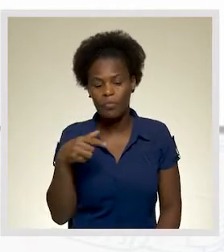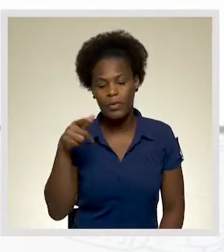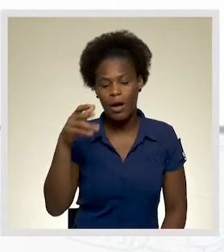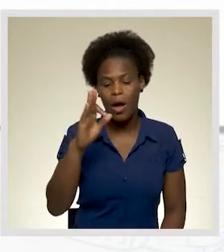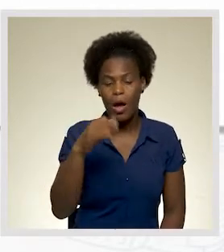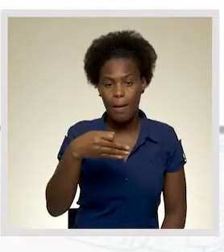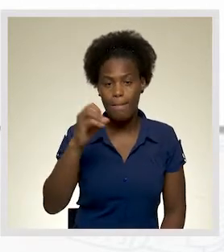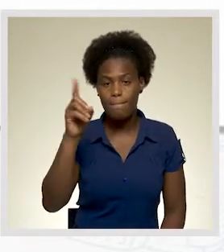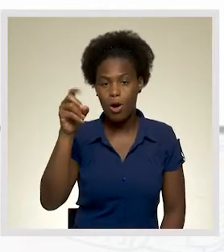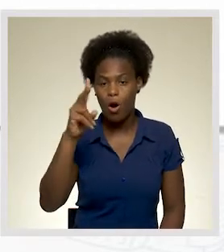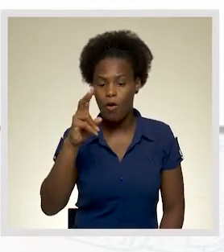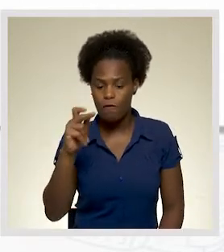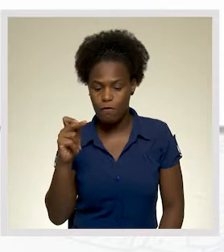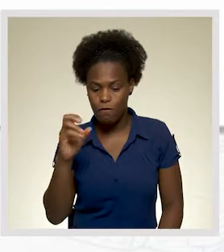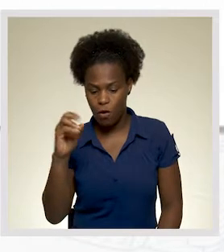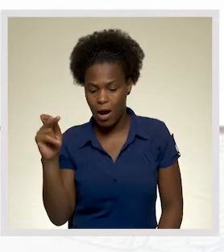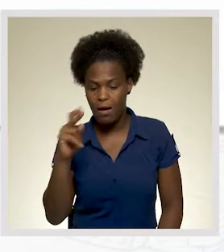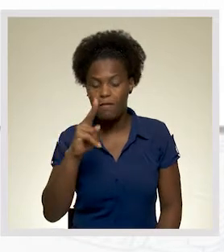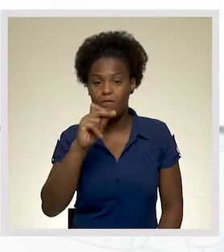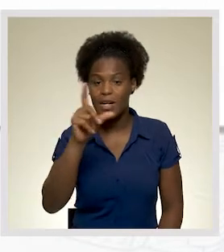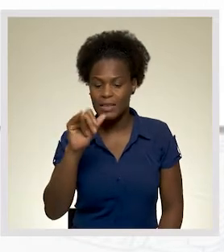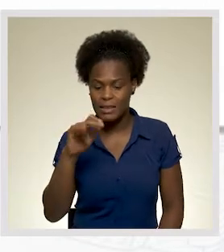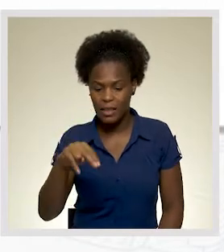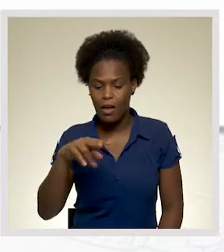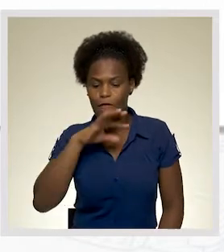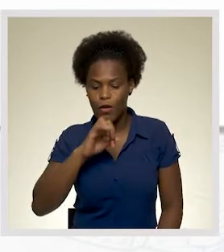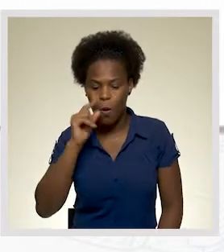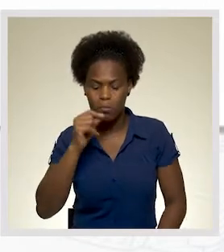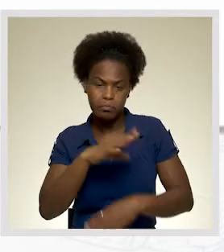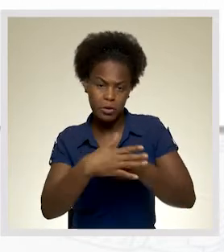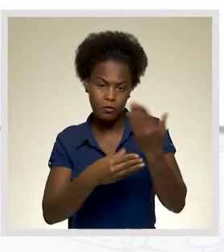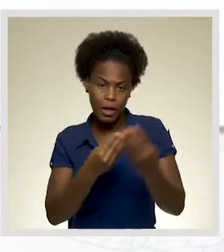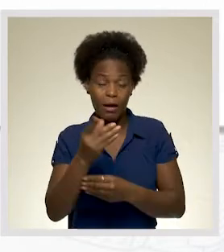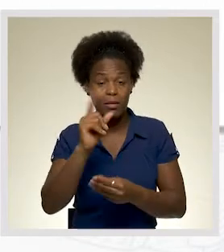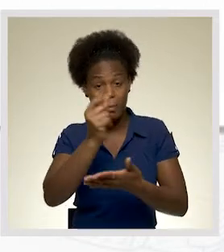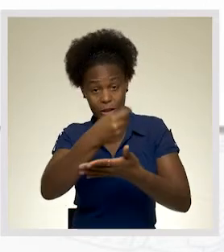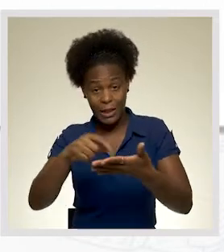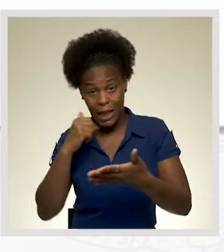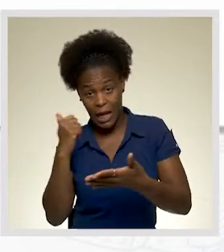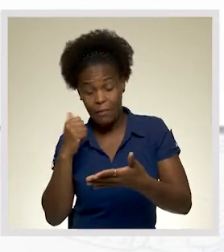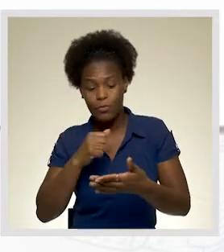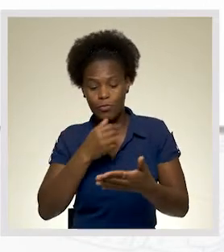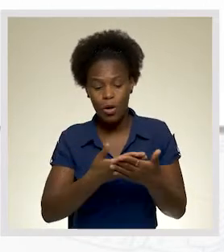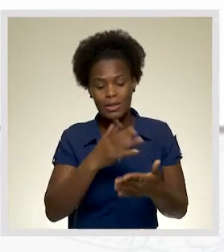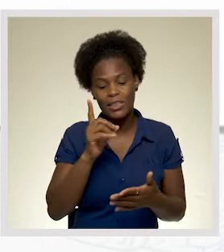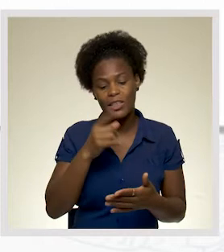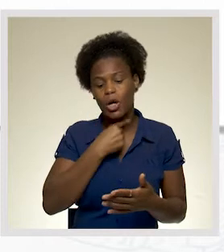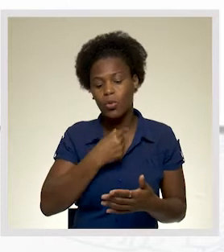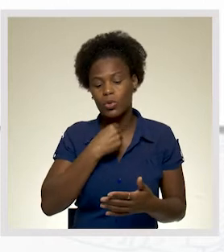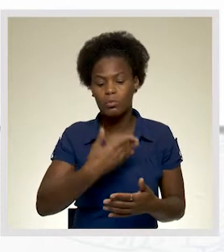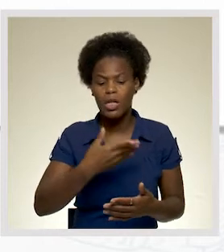de um magistrado, também ele escritor, e morreu a 16 de agosto de 1900, em